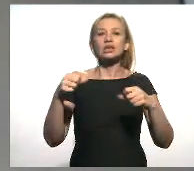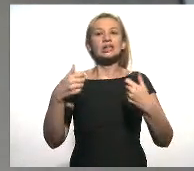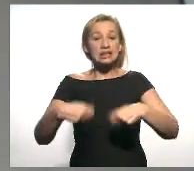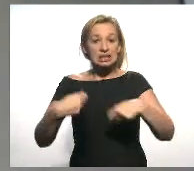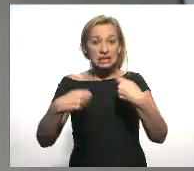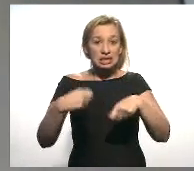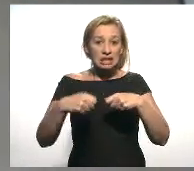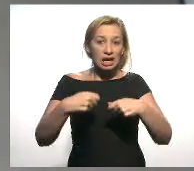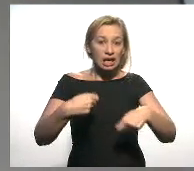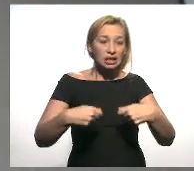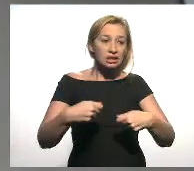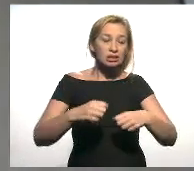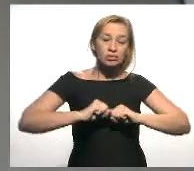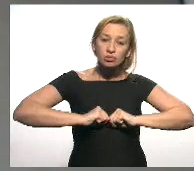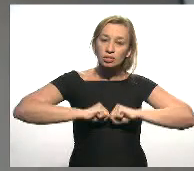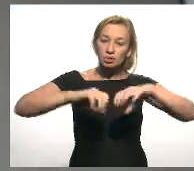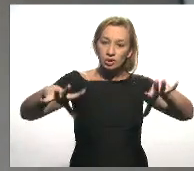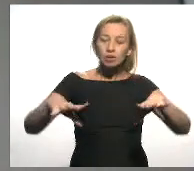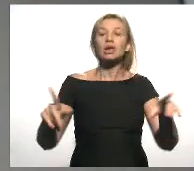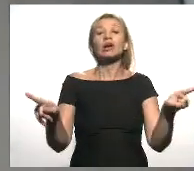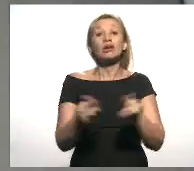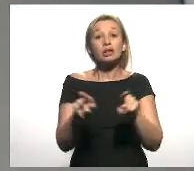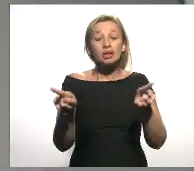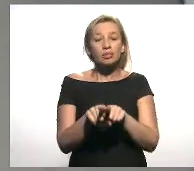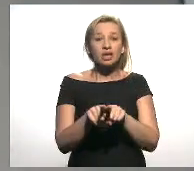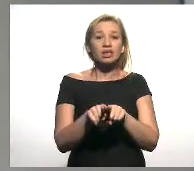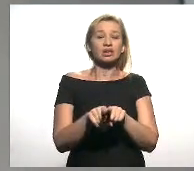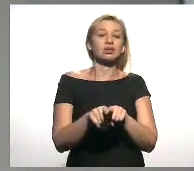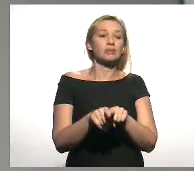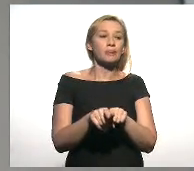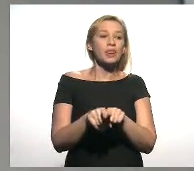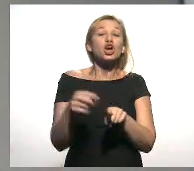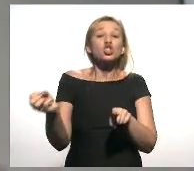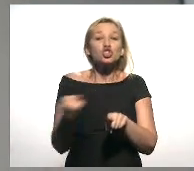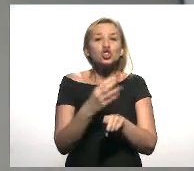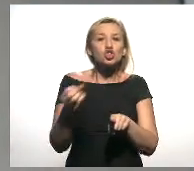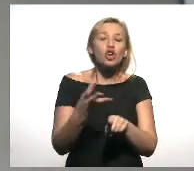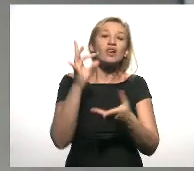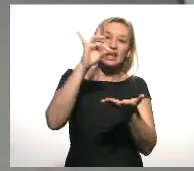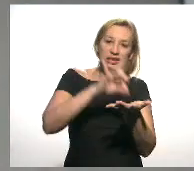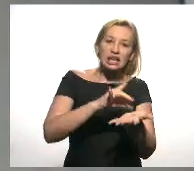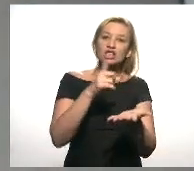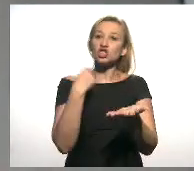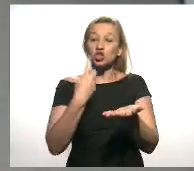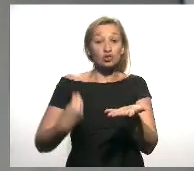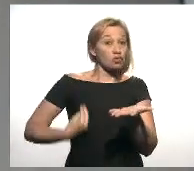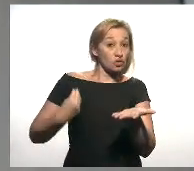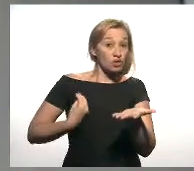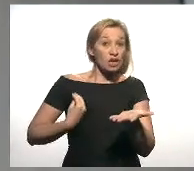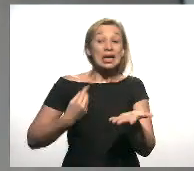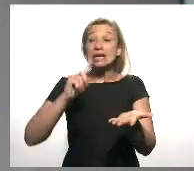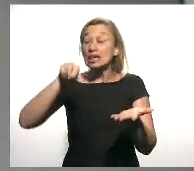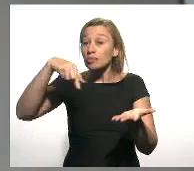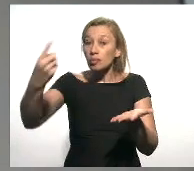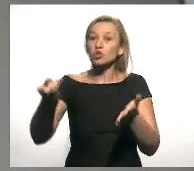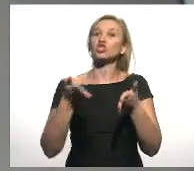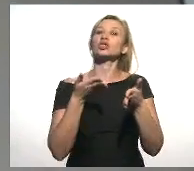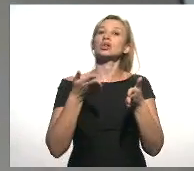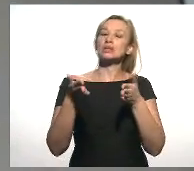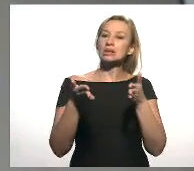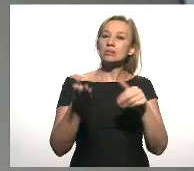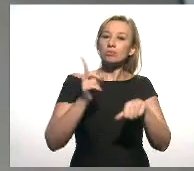necessidades colocadas pela pandemia e pela nova realidade que nós vamos viver após esse período